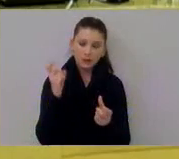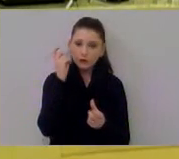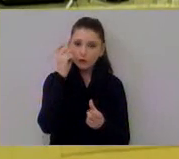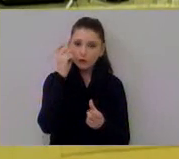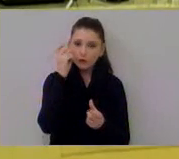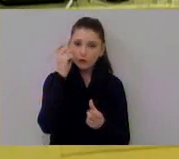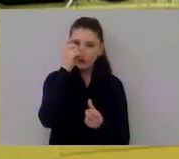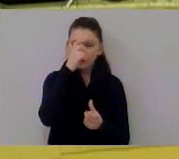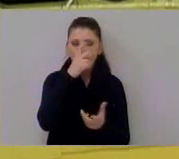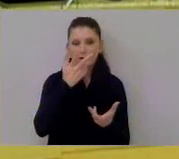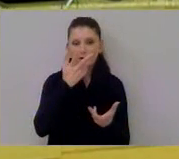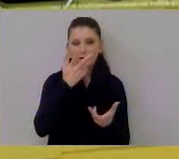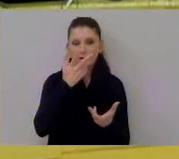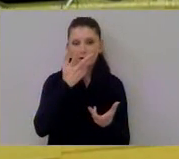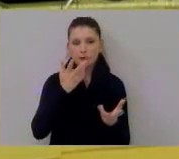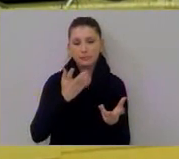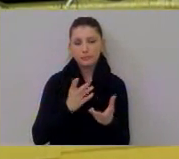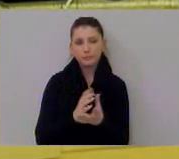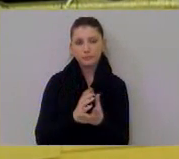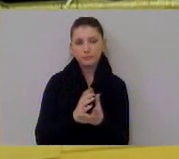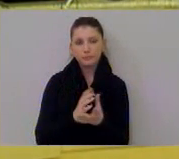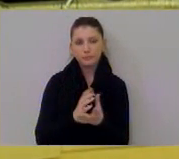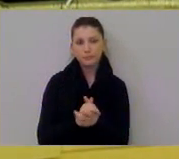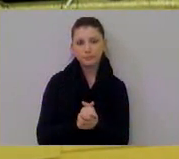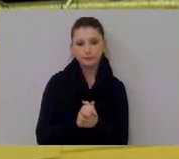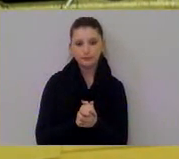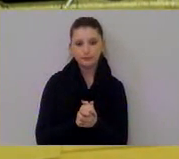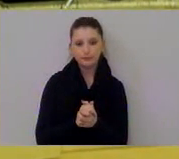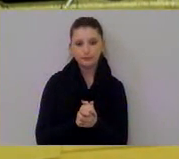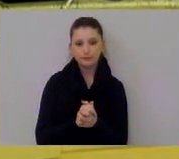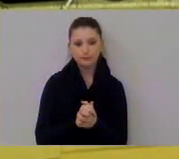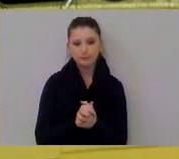Pode dar uma passadinha ali, Emerson.